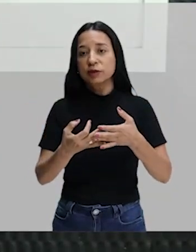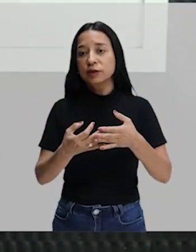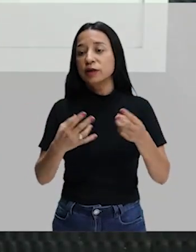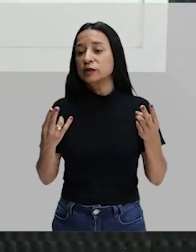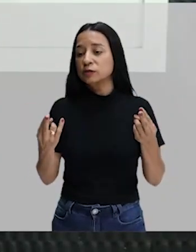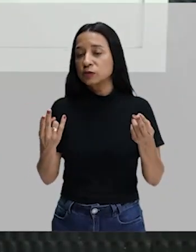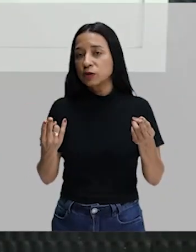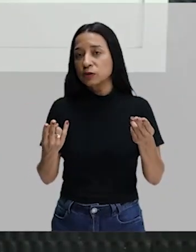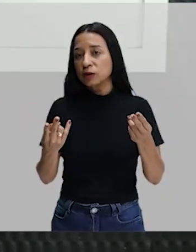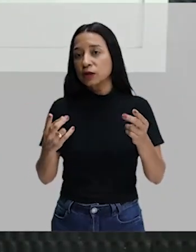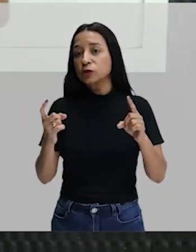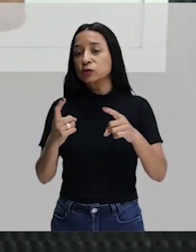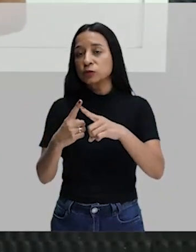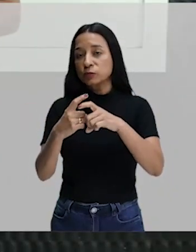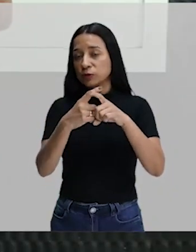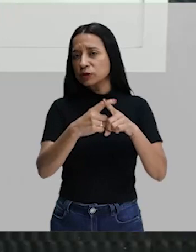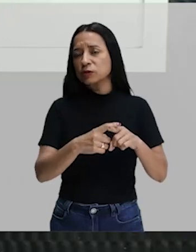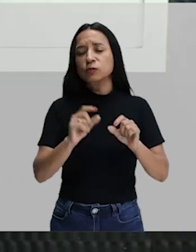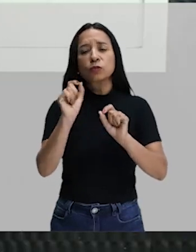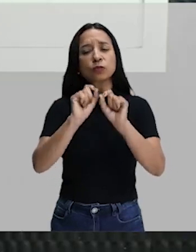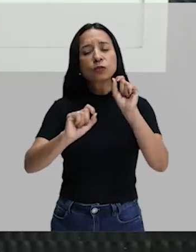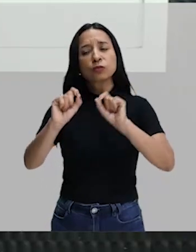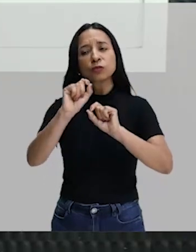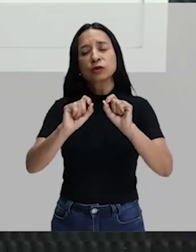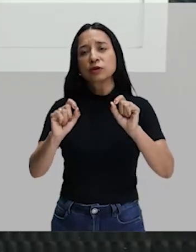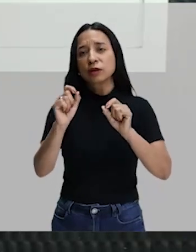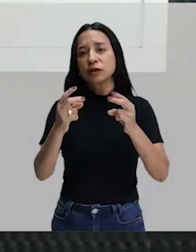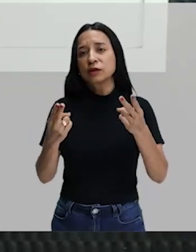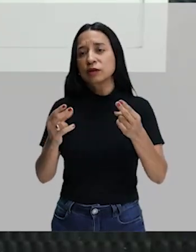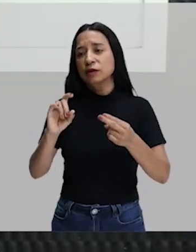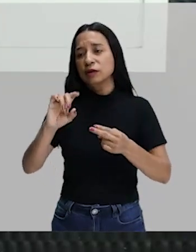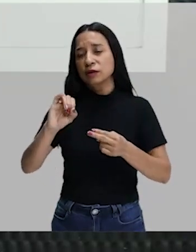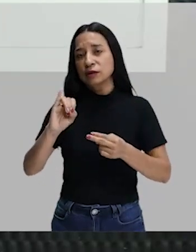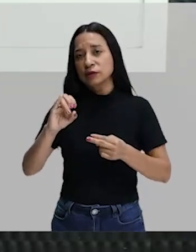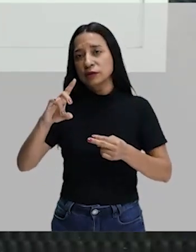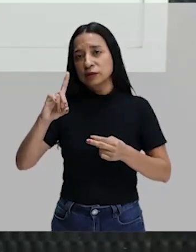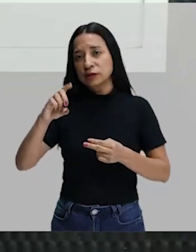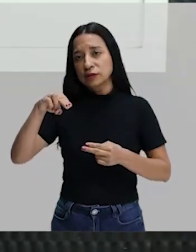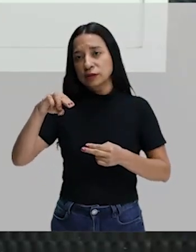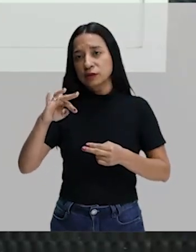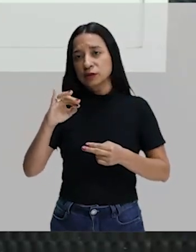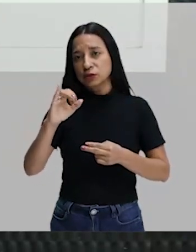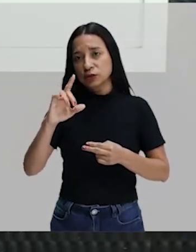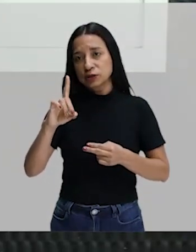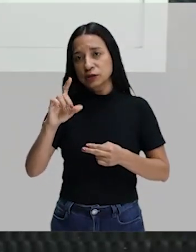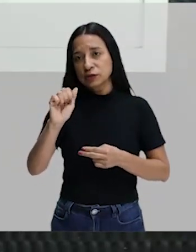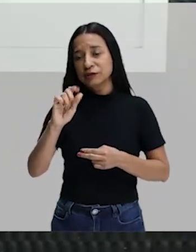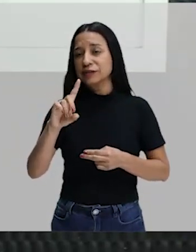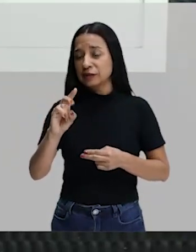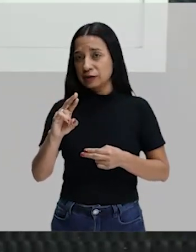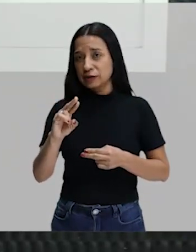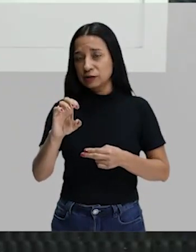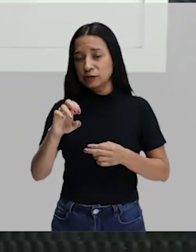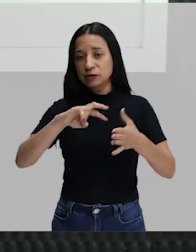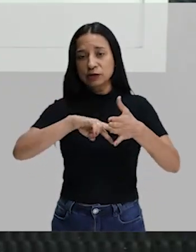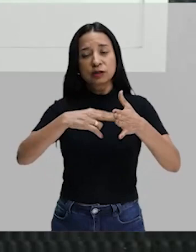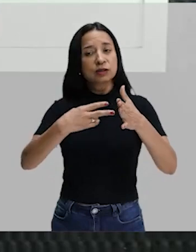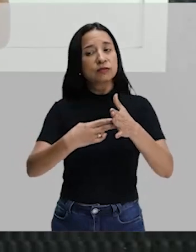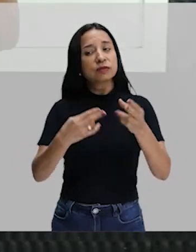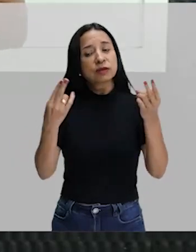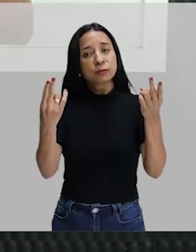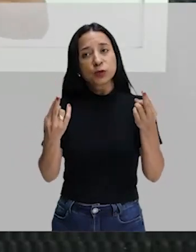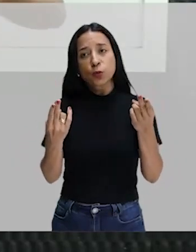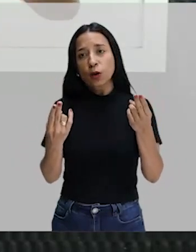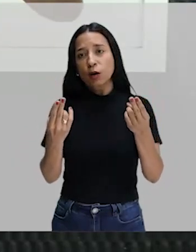de polinômios. Tá? Identidade, galera, a palavra identidade vem de idêntico. Tá? Quando é que um polinômio ele